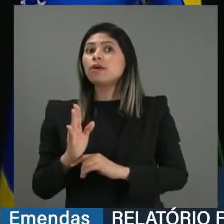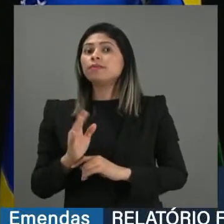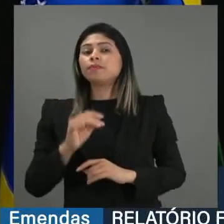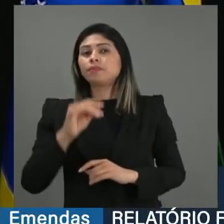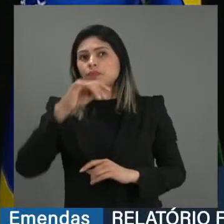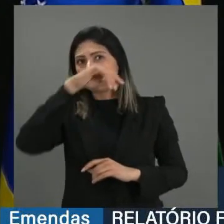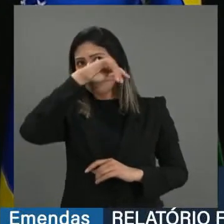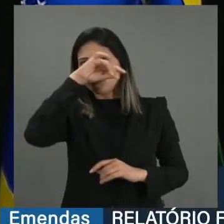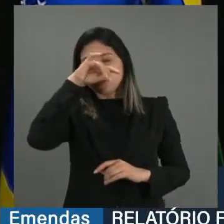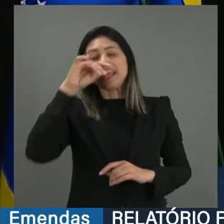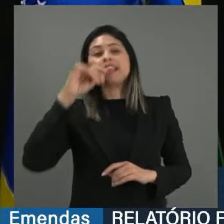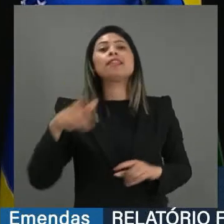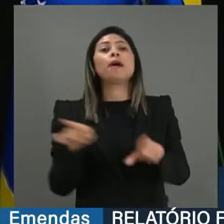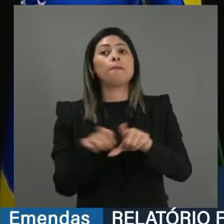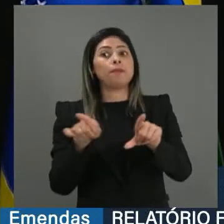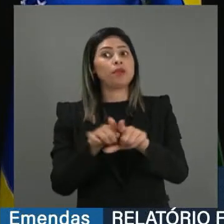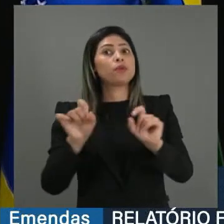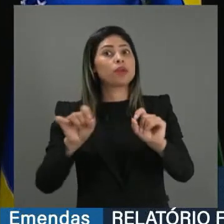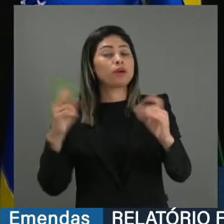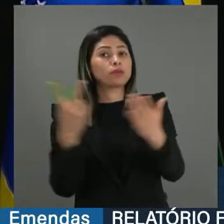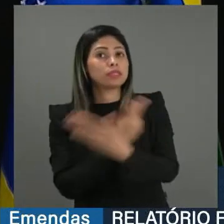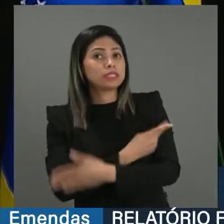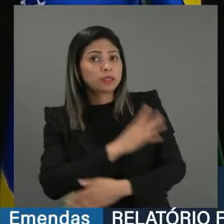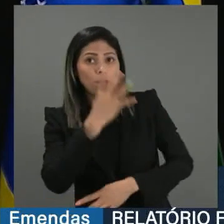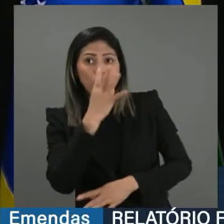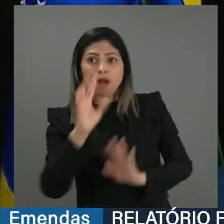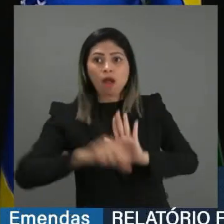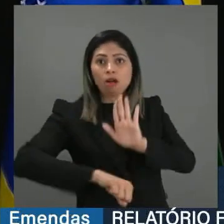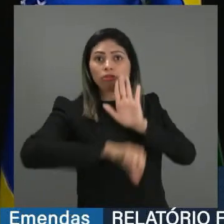e até criminalizado.